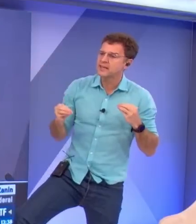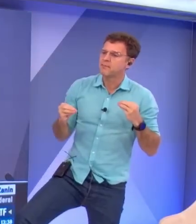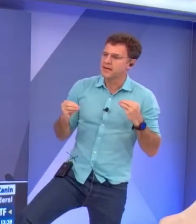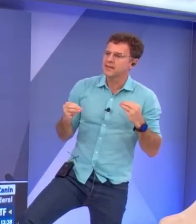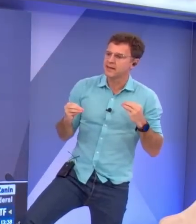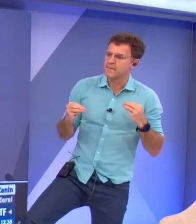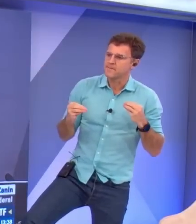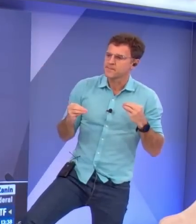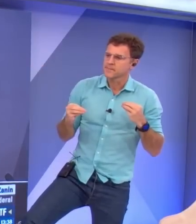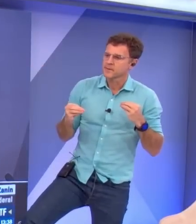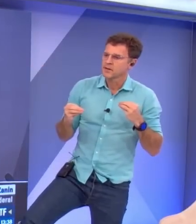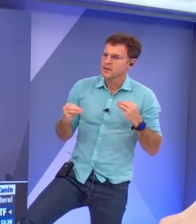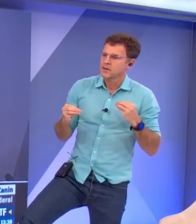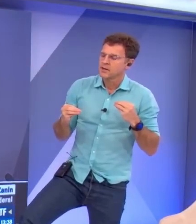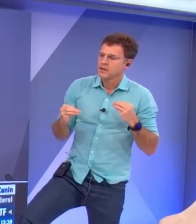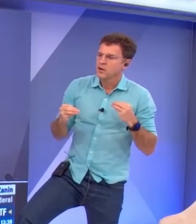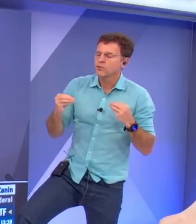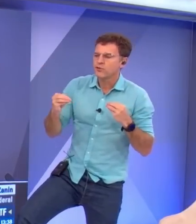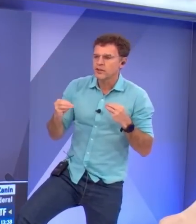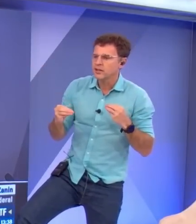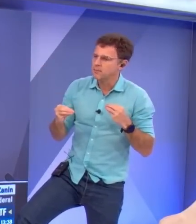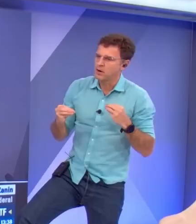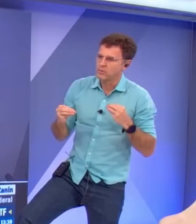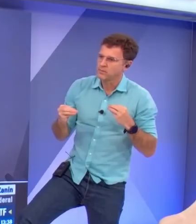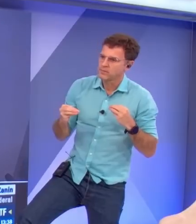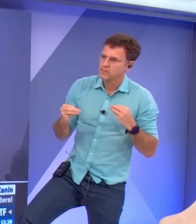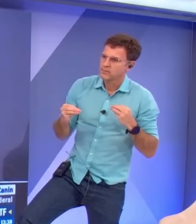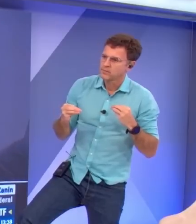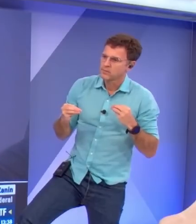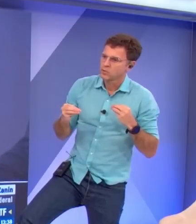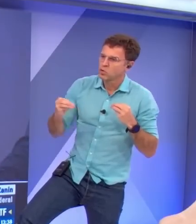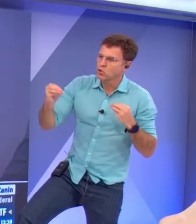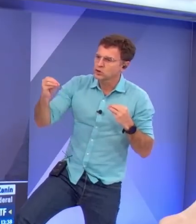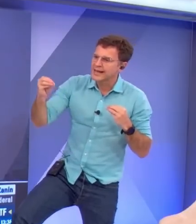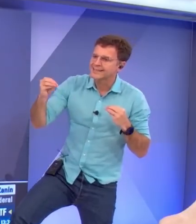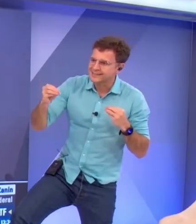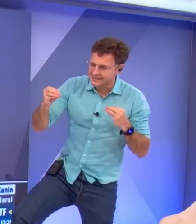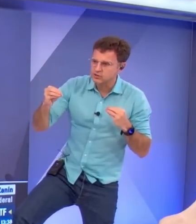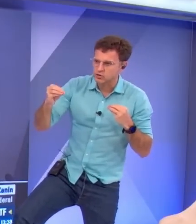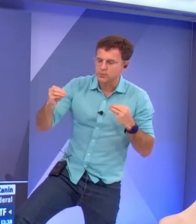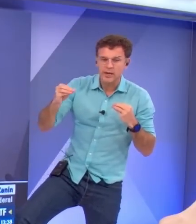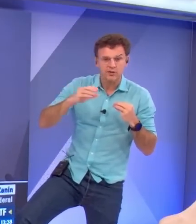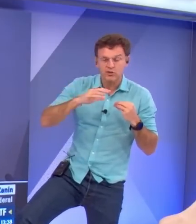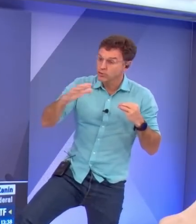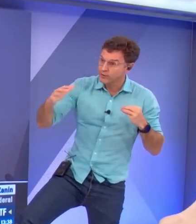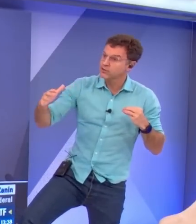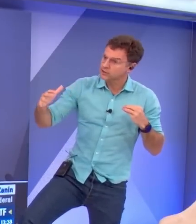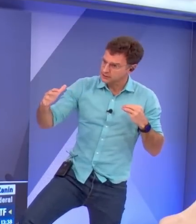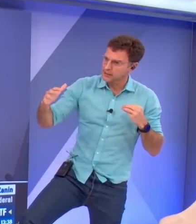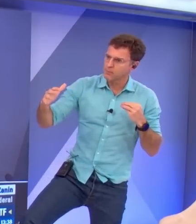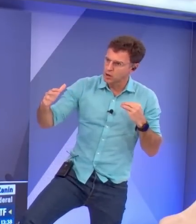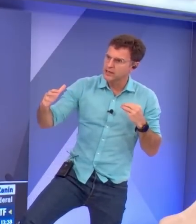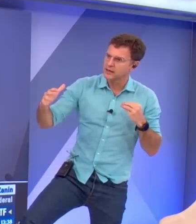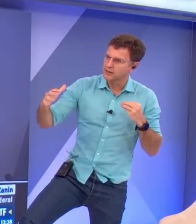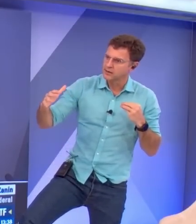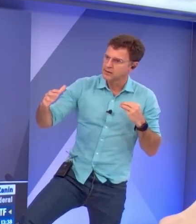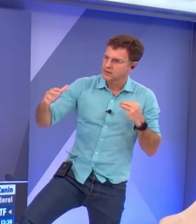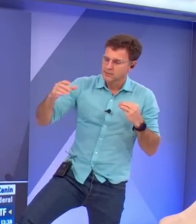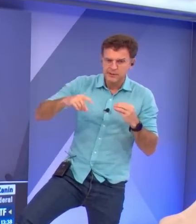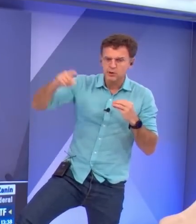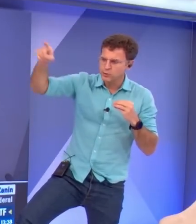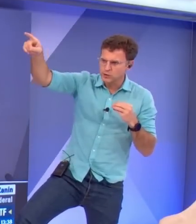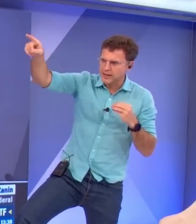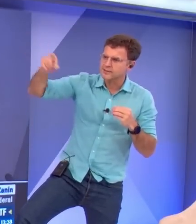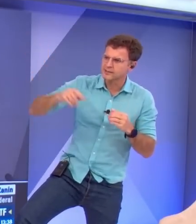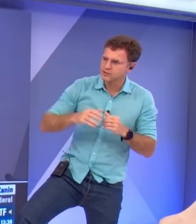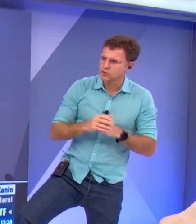de semana, eu vi, irmão, o Tarcísio, porque a gente não vê, a gente está dentro da bolha,